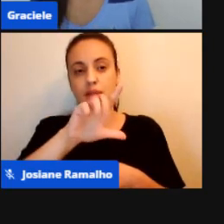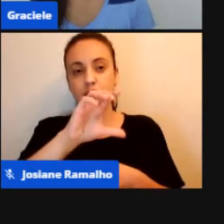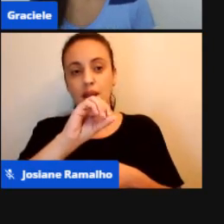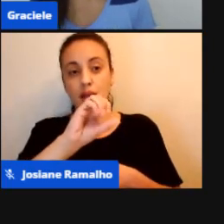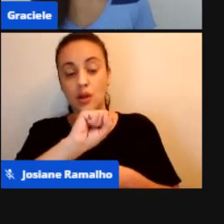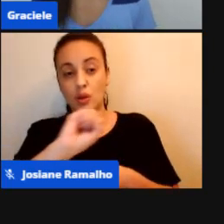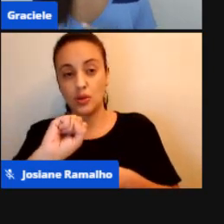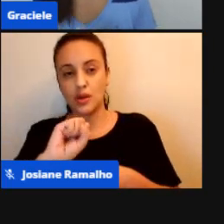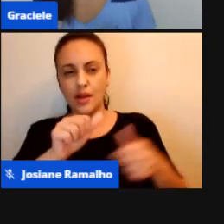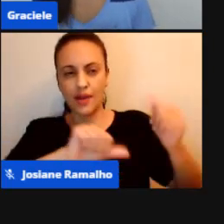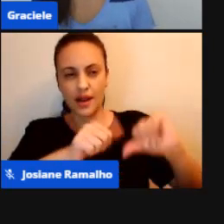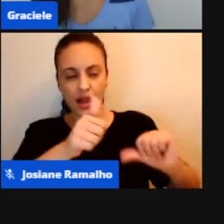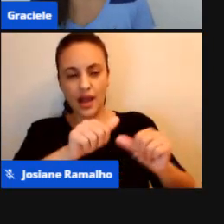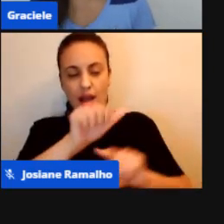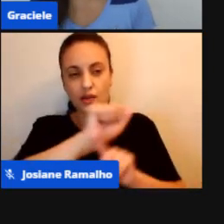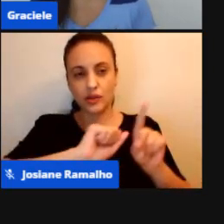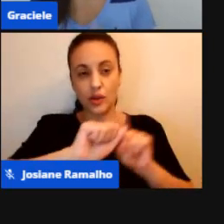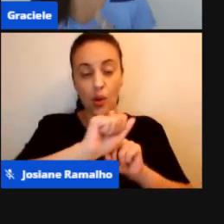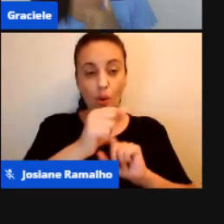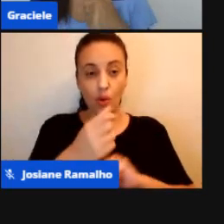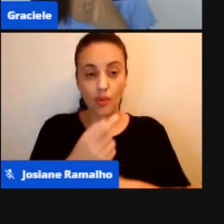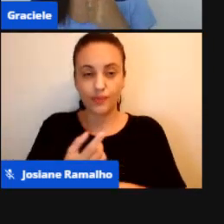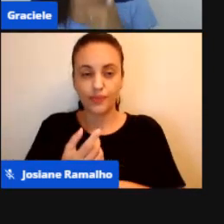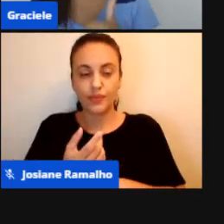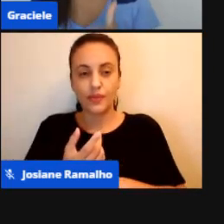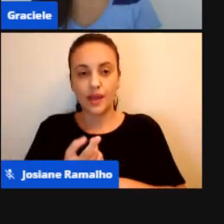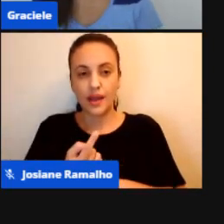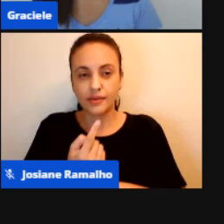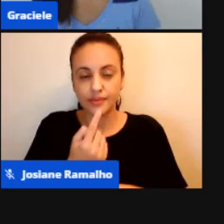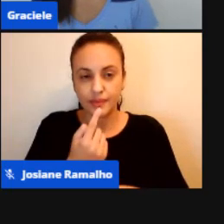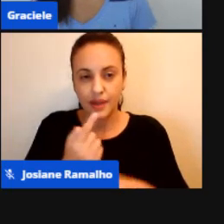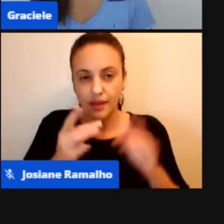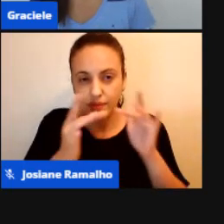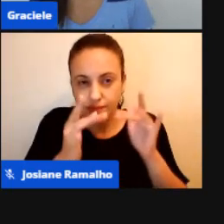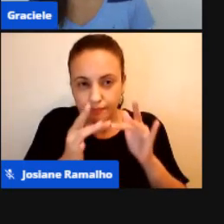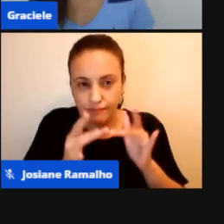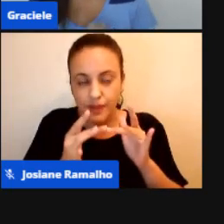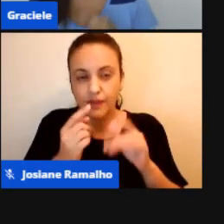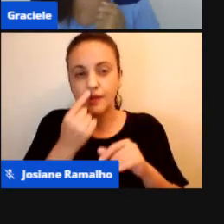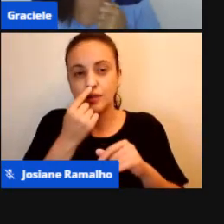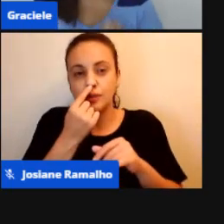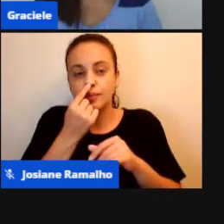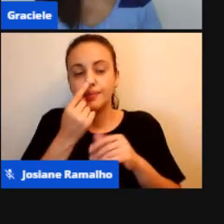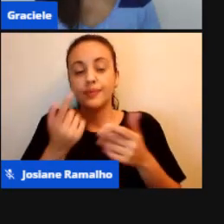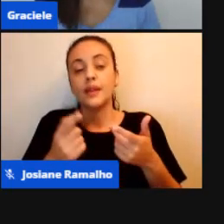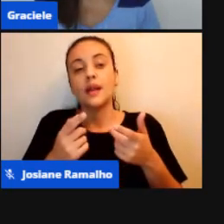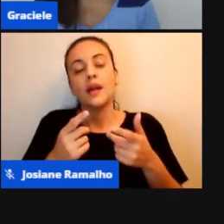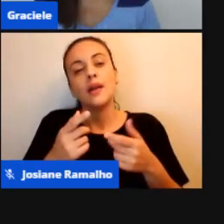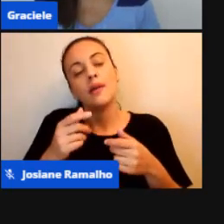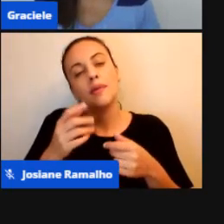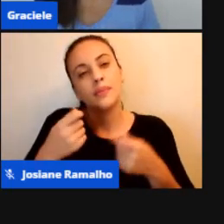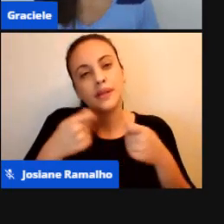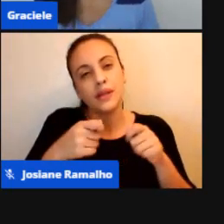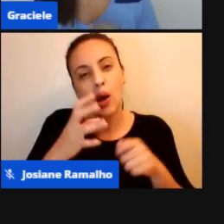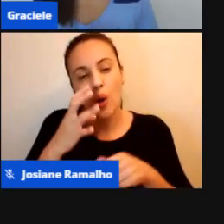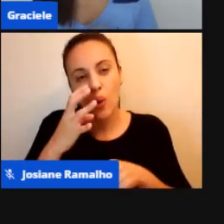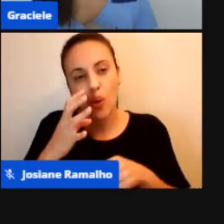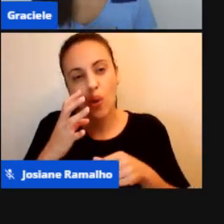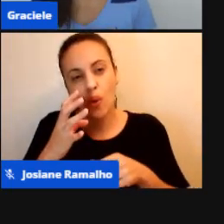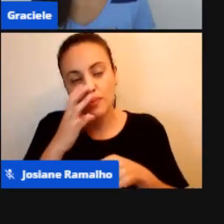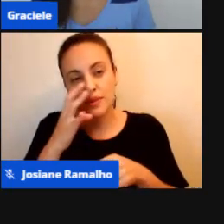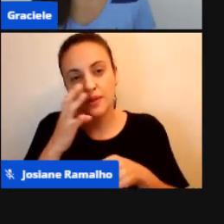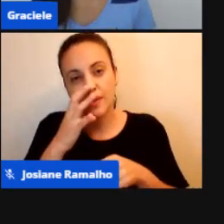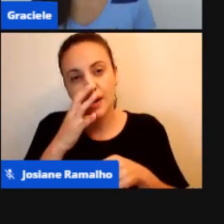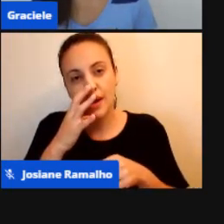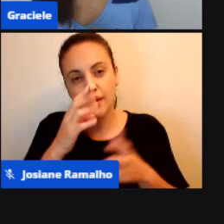valores, esforço, participação, relacionamento, criatividade e iniciativa, mas